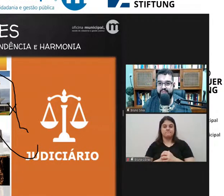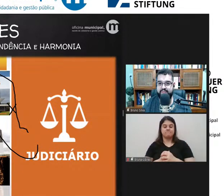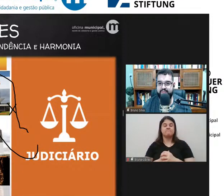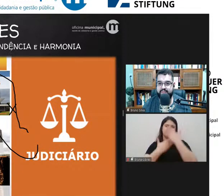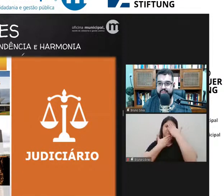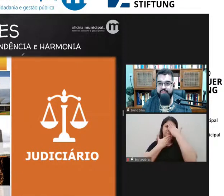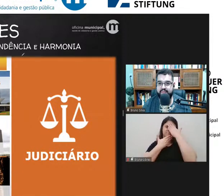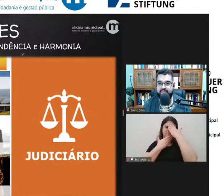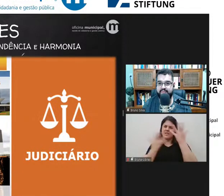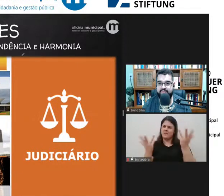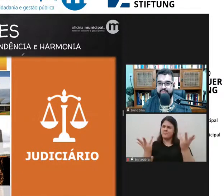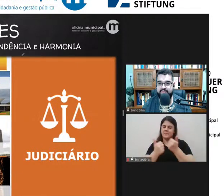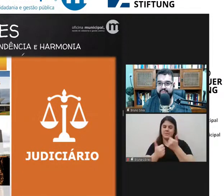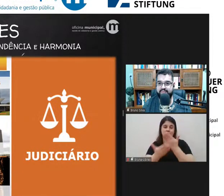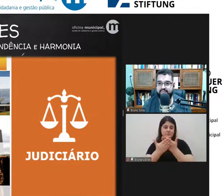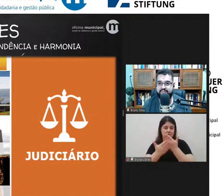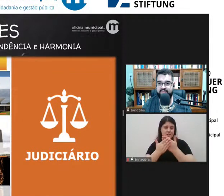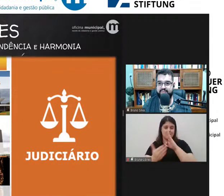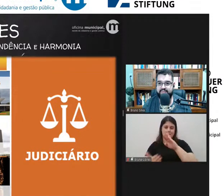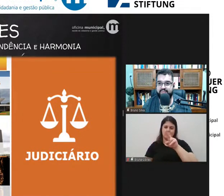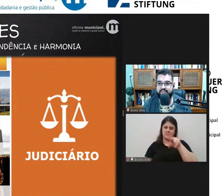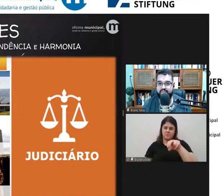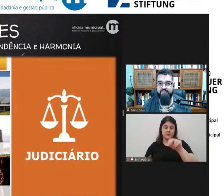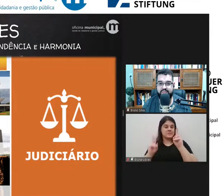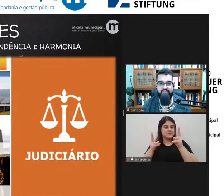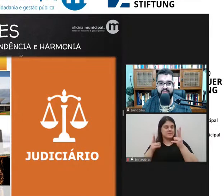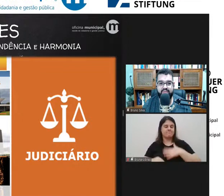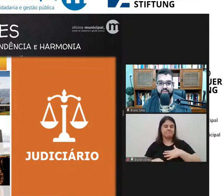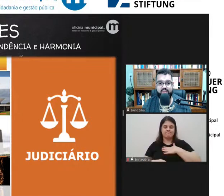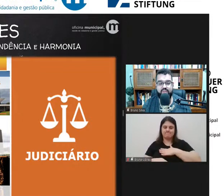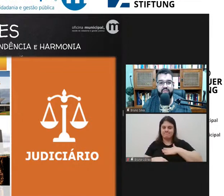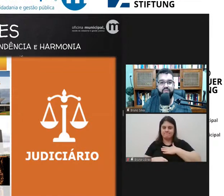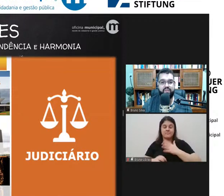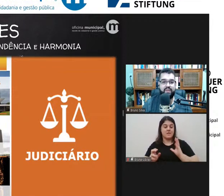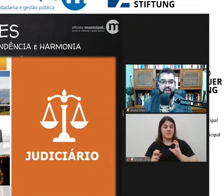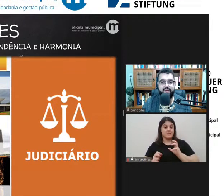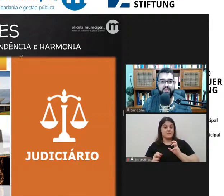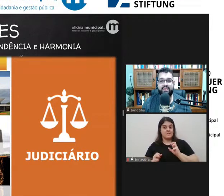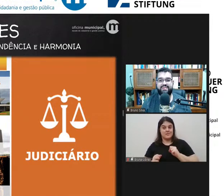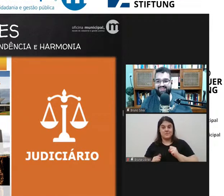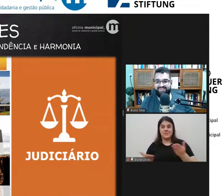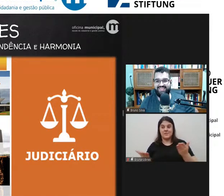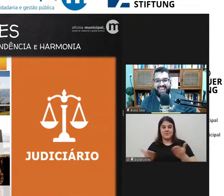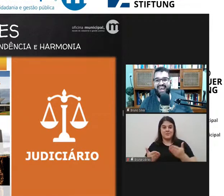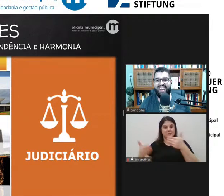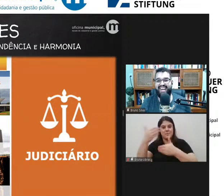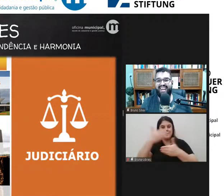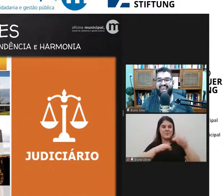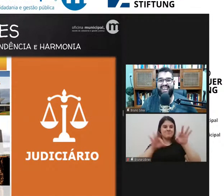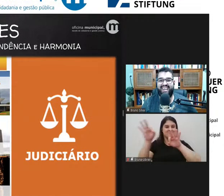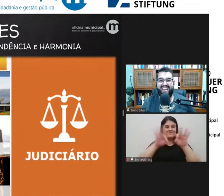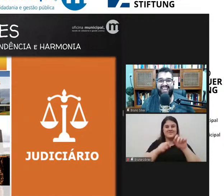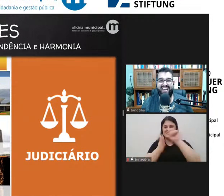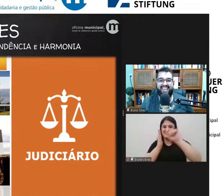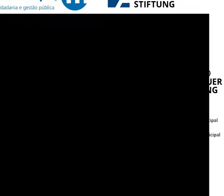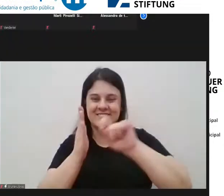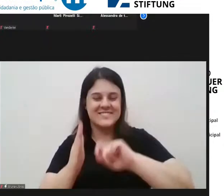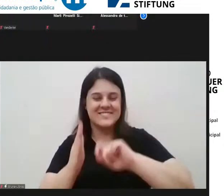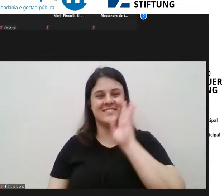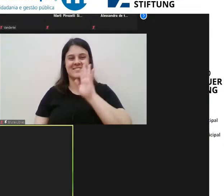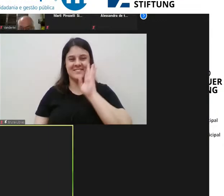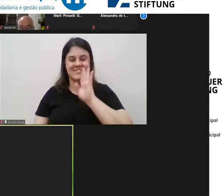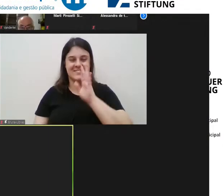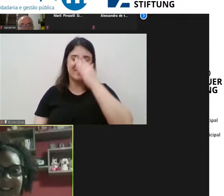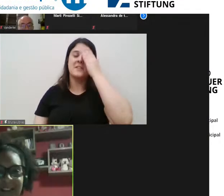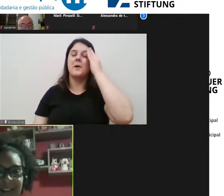e obrigada pela excelente aula o Bruno sempre um prazer como sempre adorei dessa vez os lados convocação escrevendo